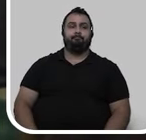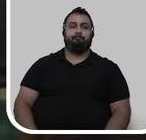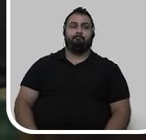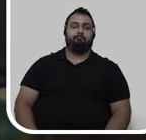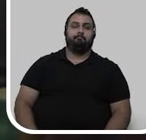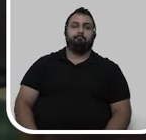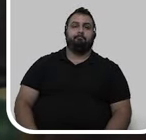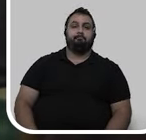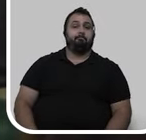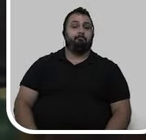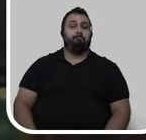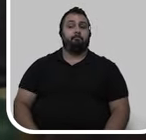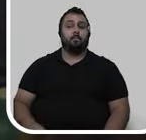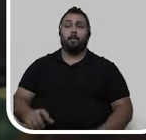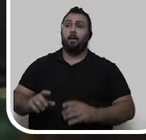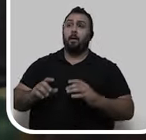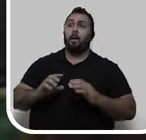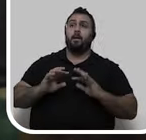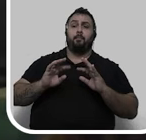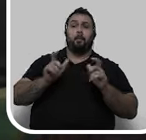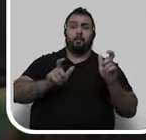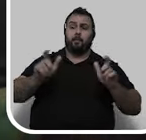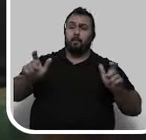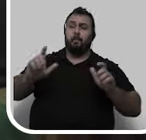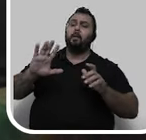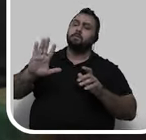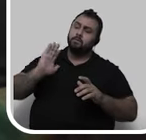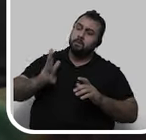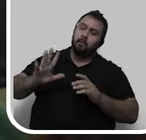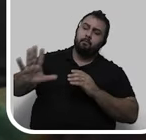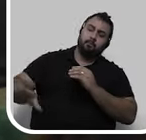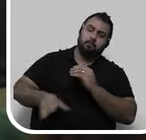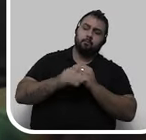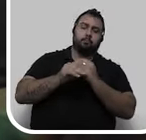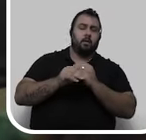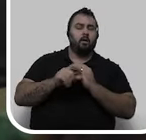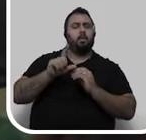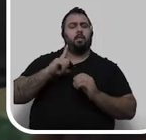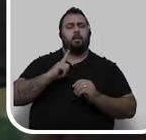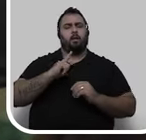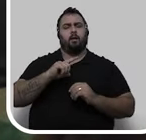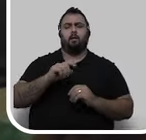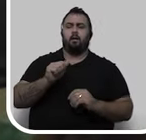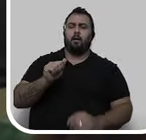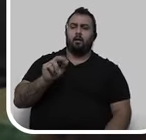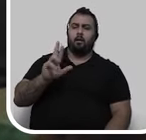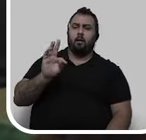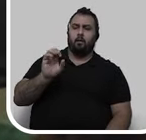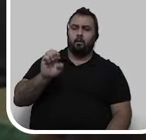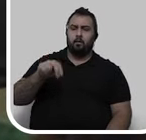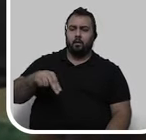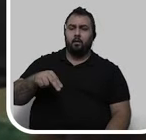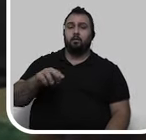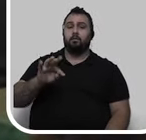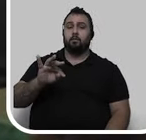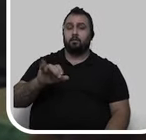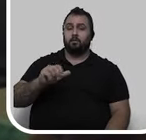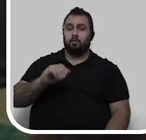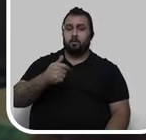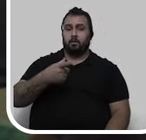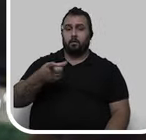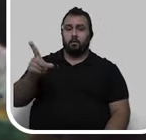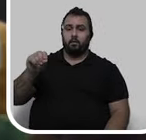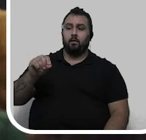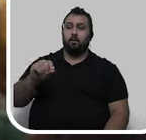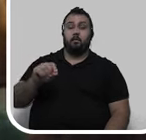a grande maioria já implementou, né? Tô falando bobagem? A maioria tem segundo fator de autenticação. É uma higiene básica que todo mundo pode fazer para prevenir de